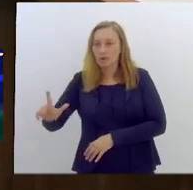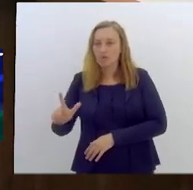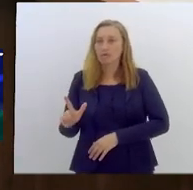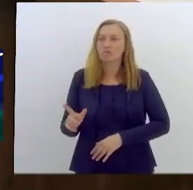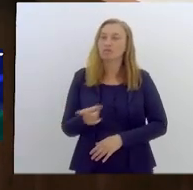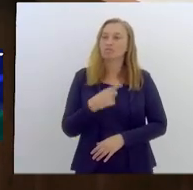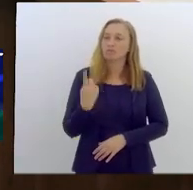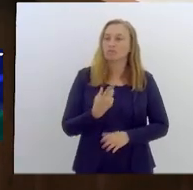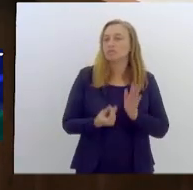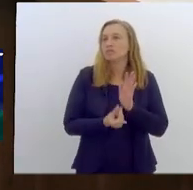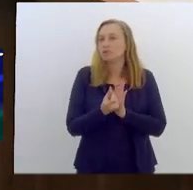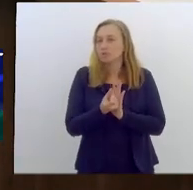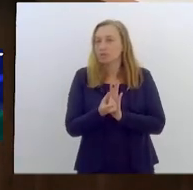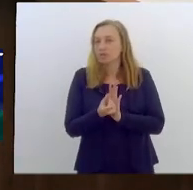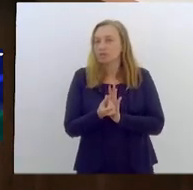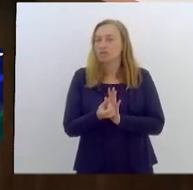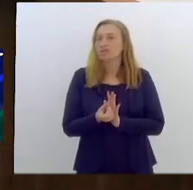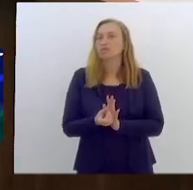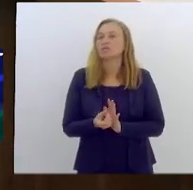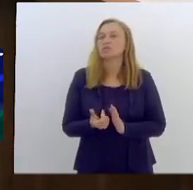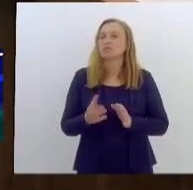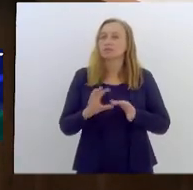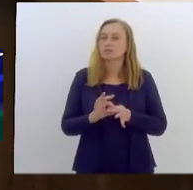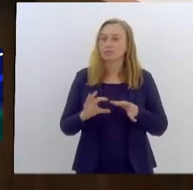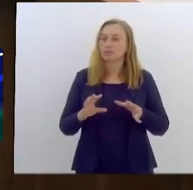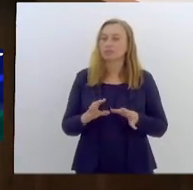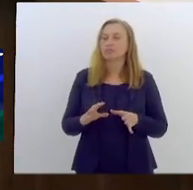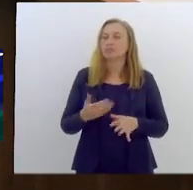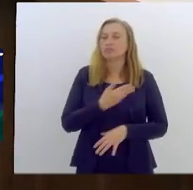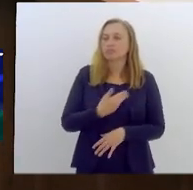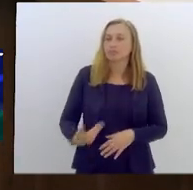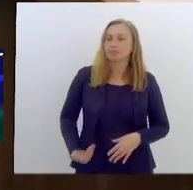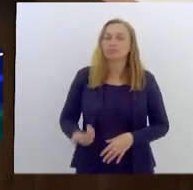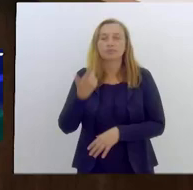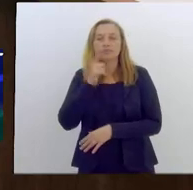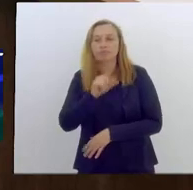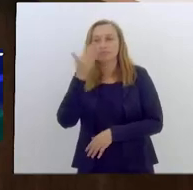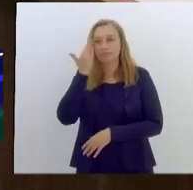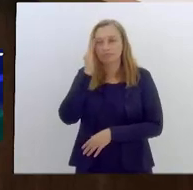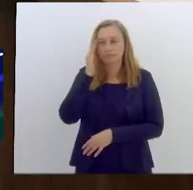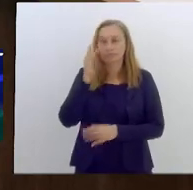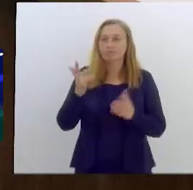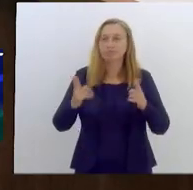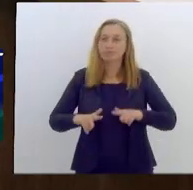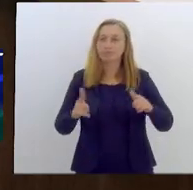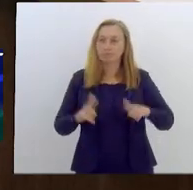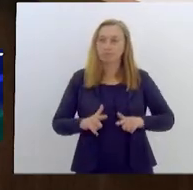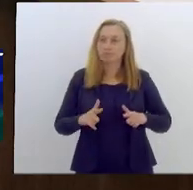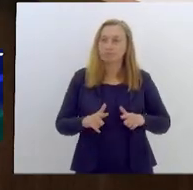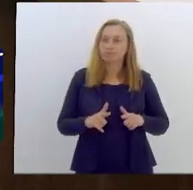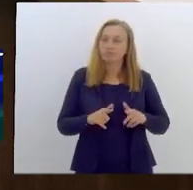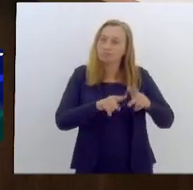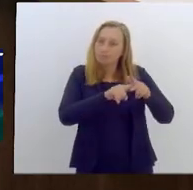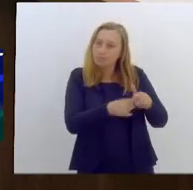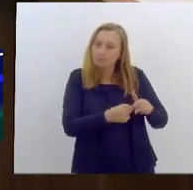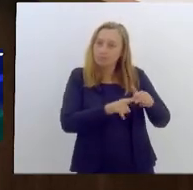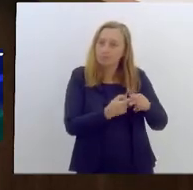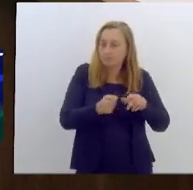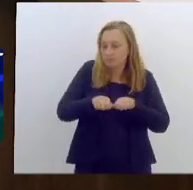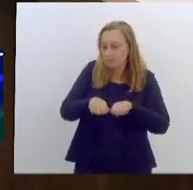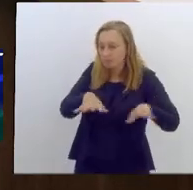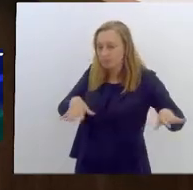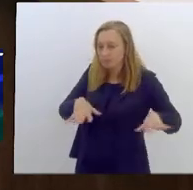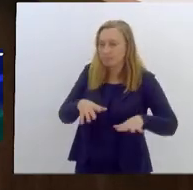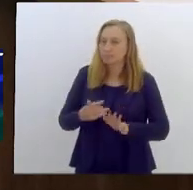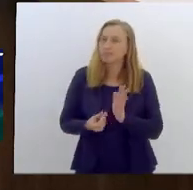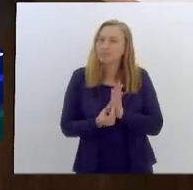o nosso orçamento. Ou seja, isso permite que o governo, inclusive, consiga entender onde dá para mexer e ampliar